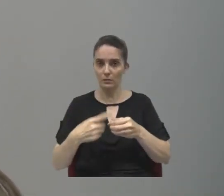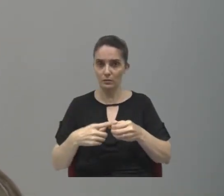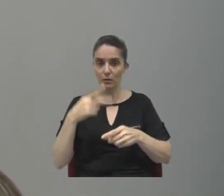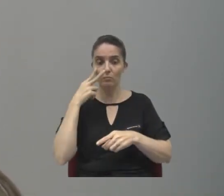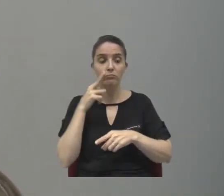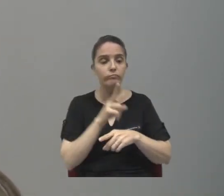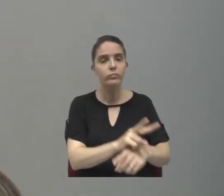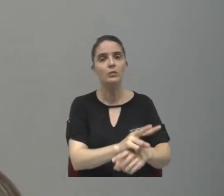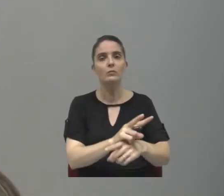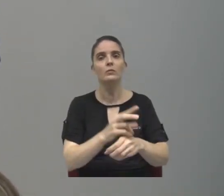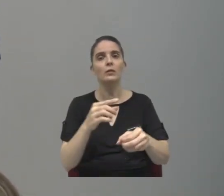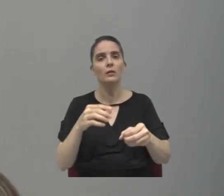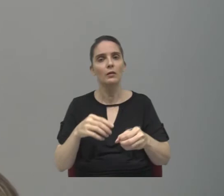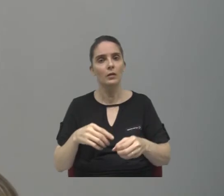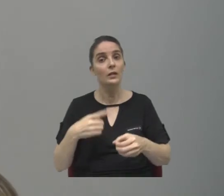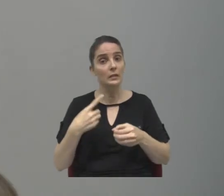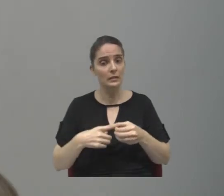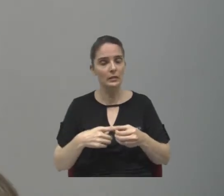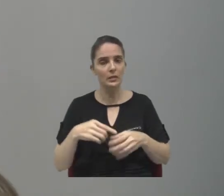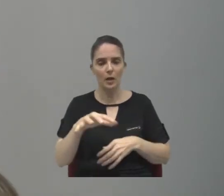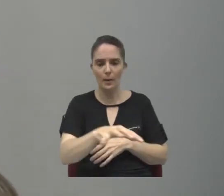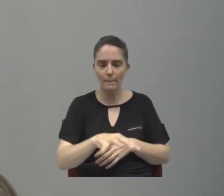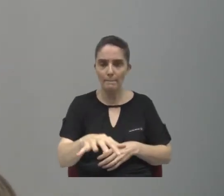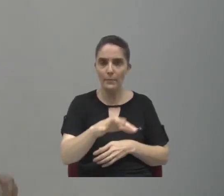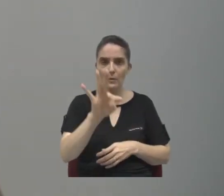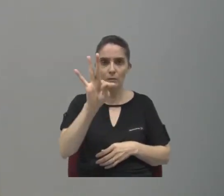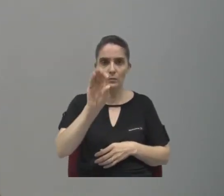patrimônio público. Uma praça que antigamente era